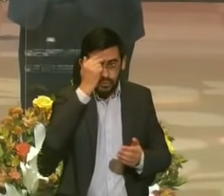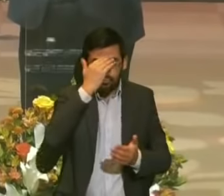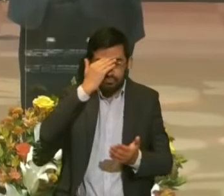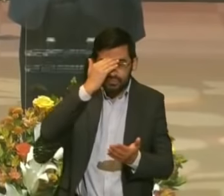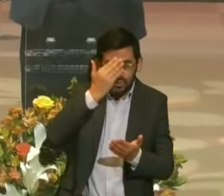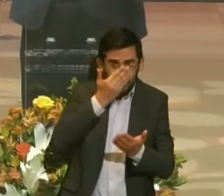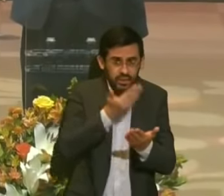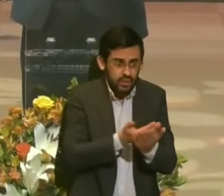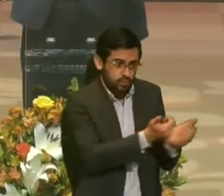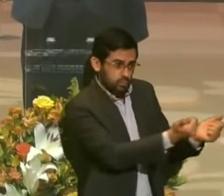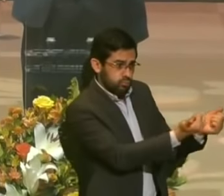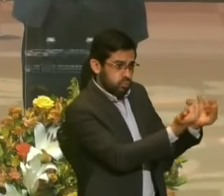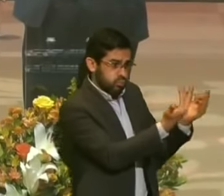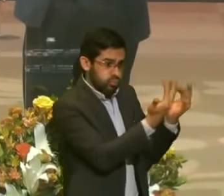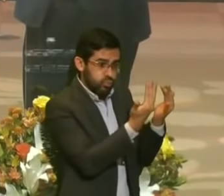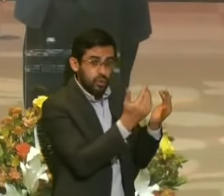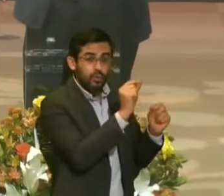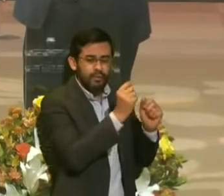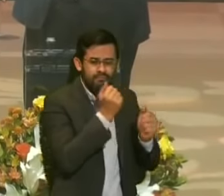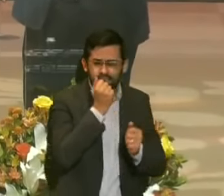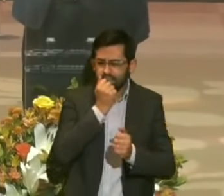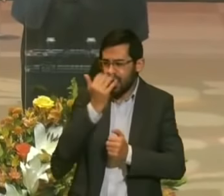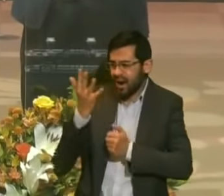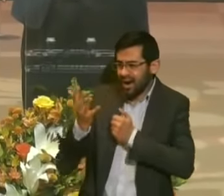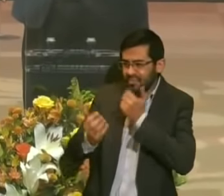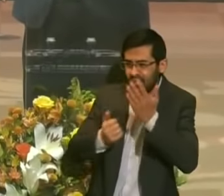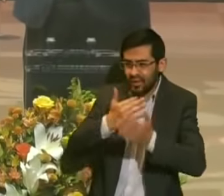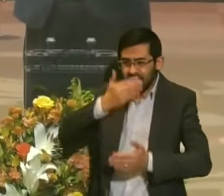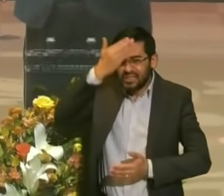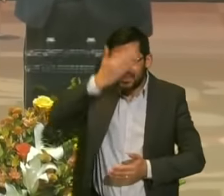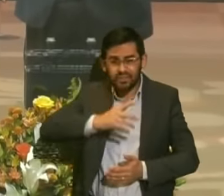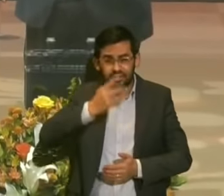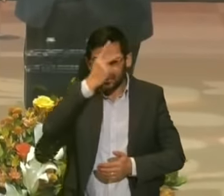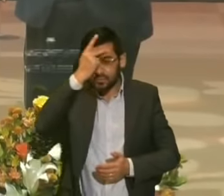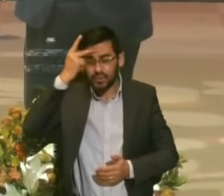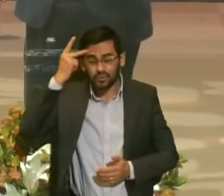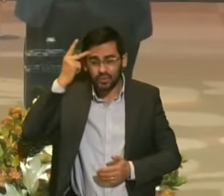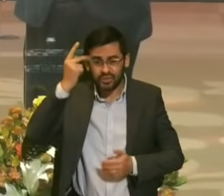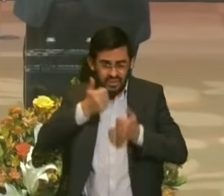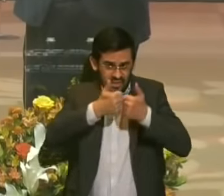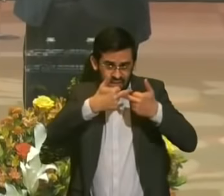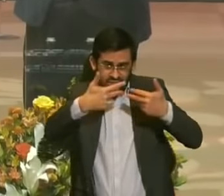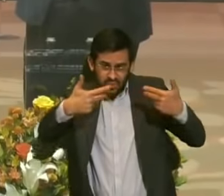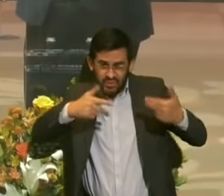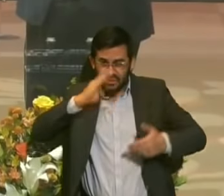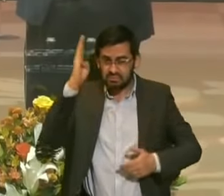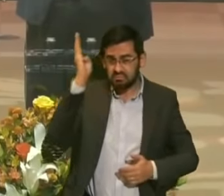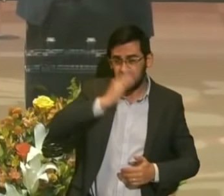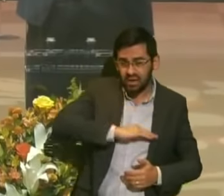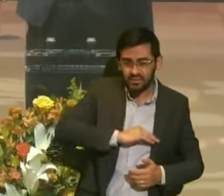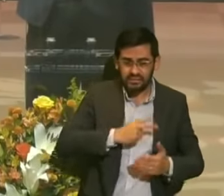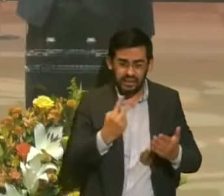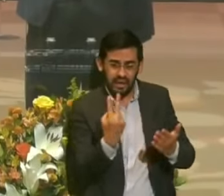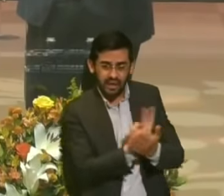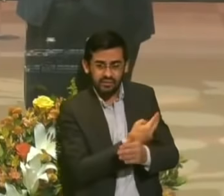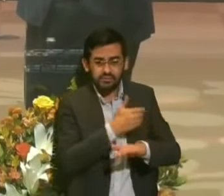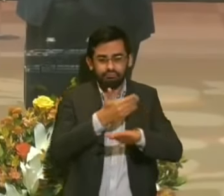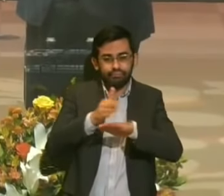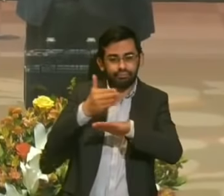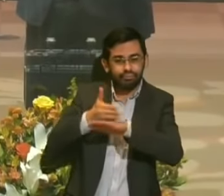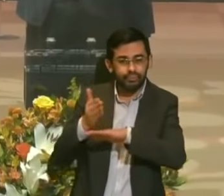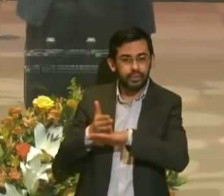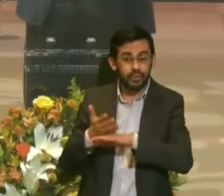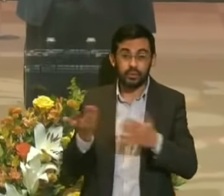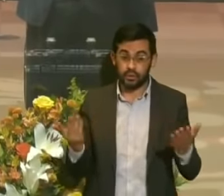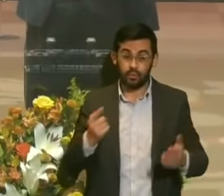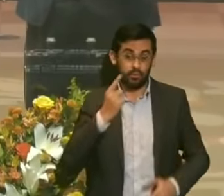creram vinham e confessavam publicamente as coisas más que haviam feito.